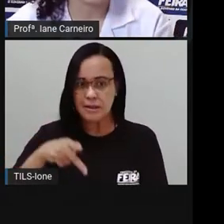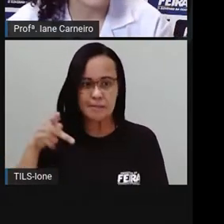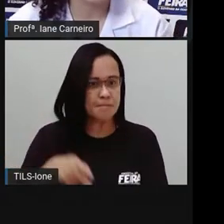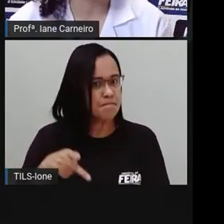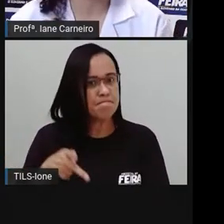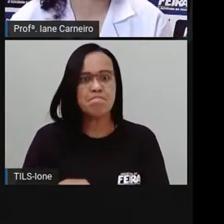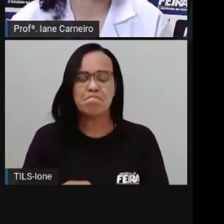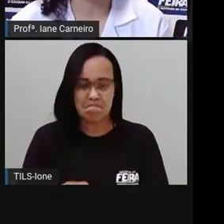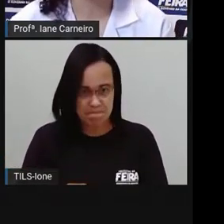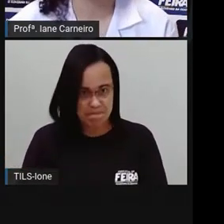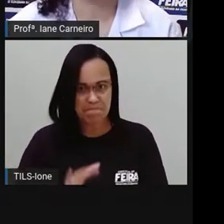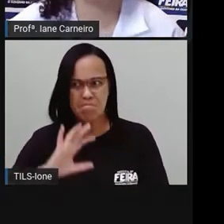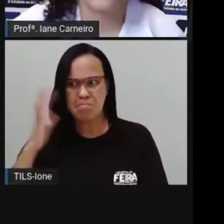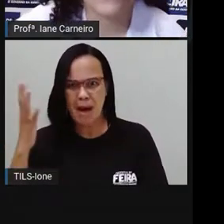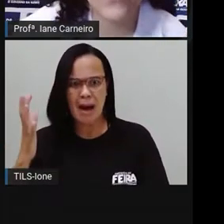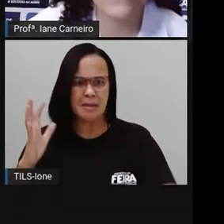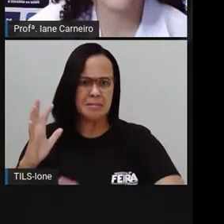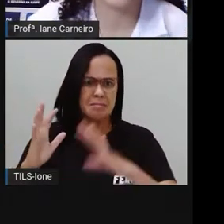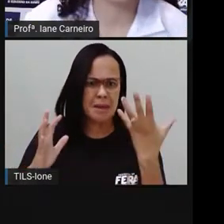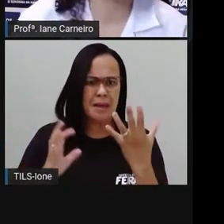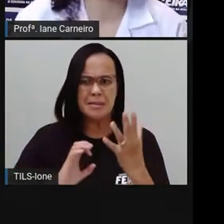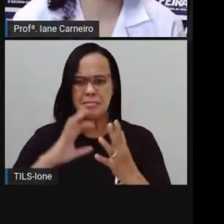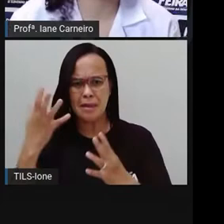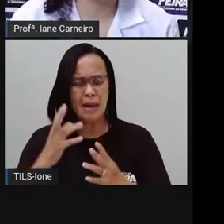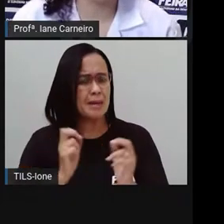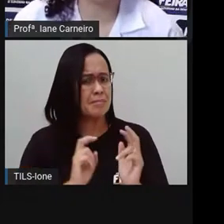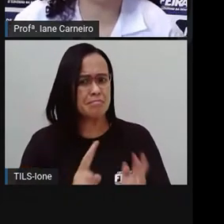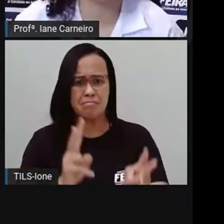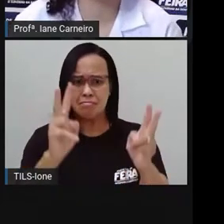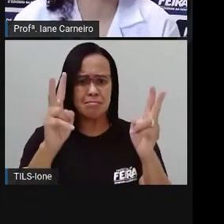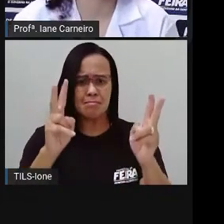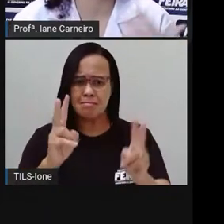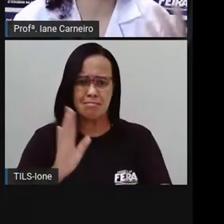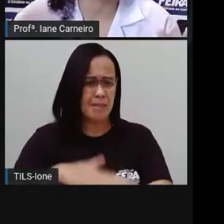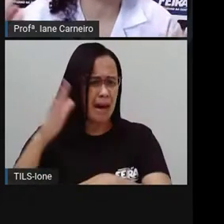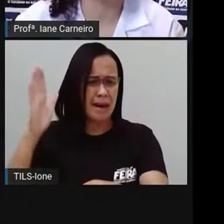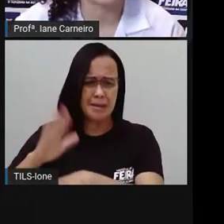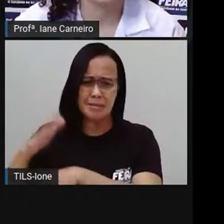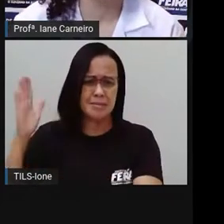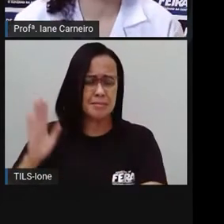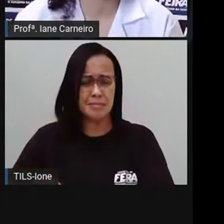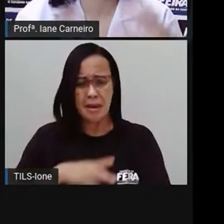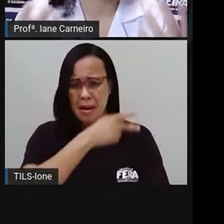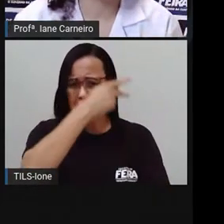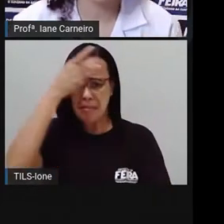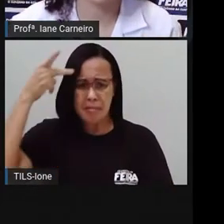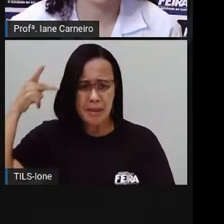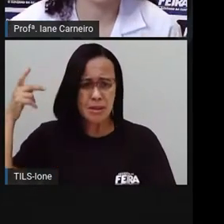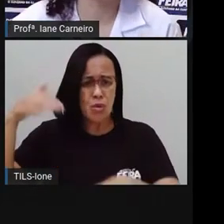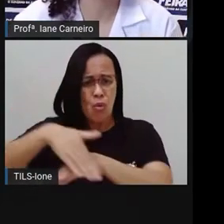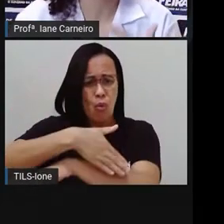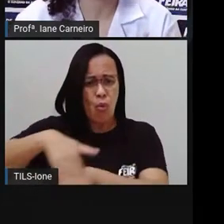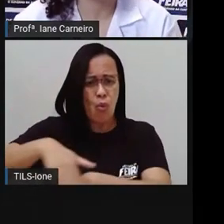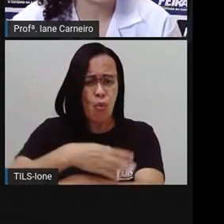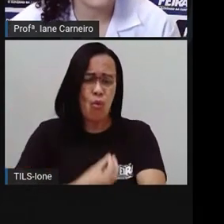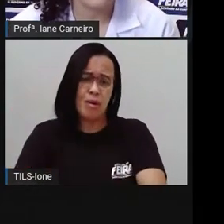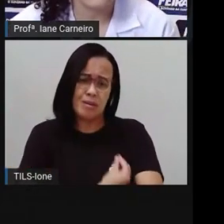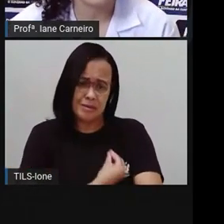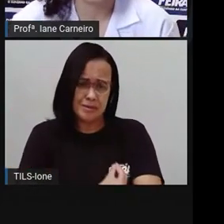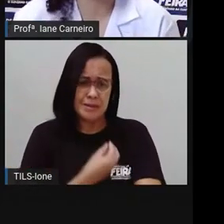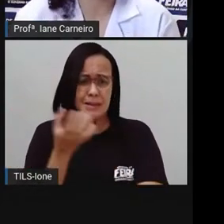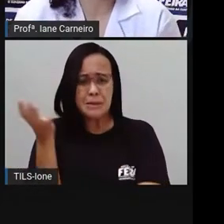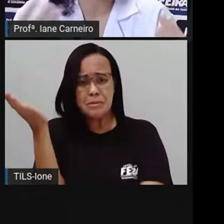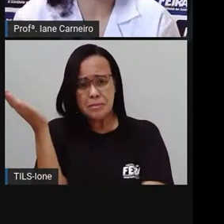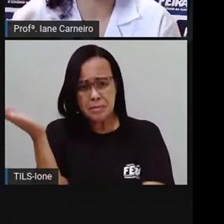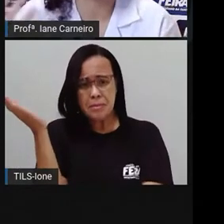mais acontecendo, né? De pessoas morando em ruas, de pessoas pedindo, né, esmola na rua. E isso é tão